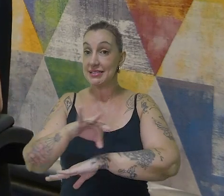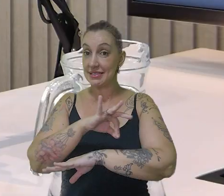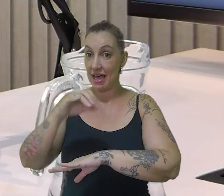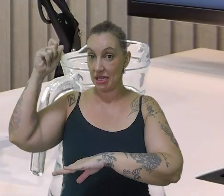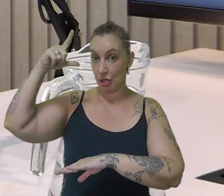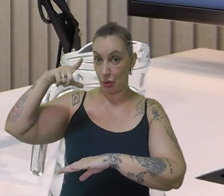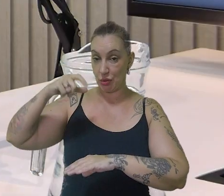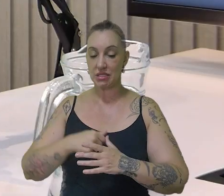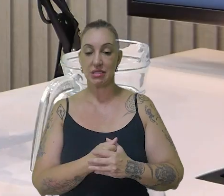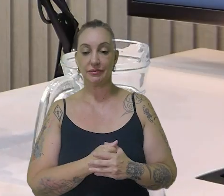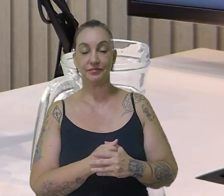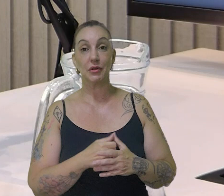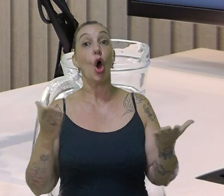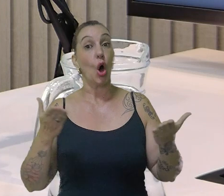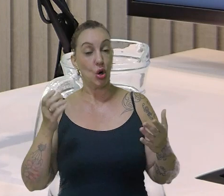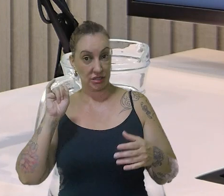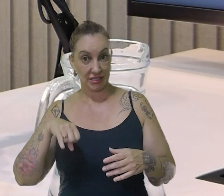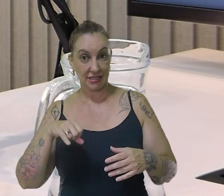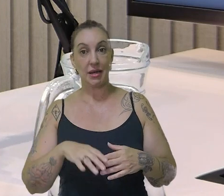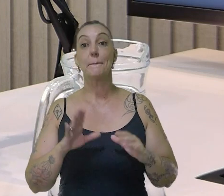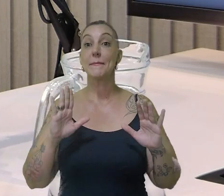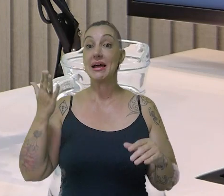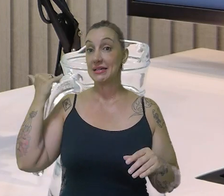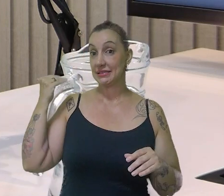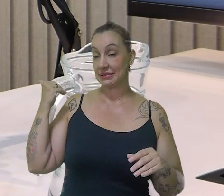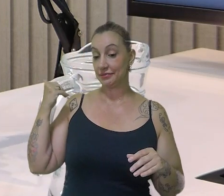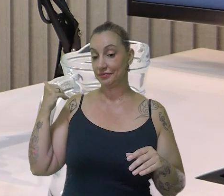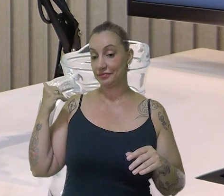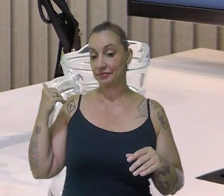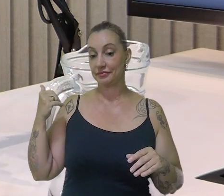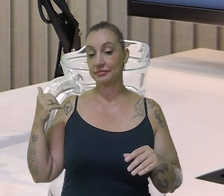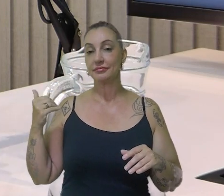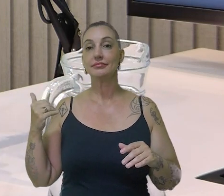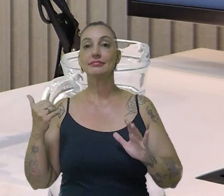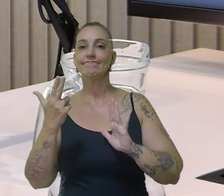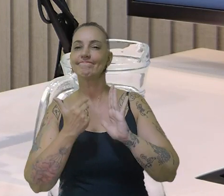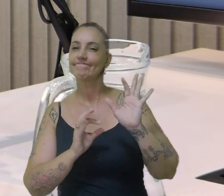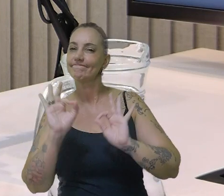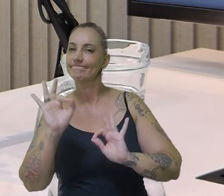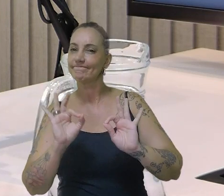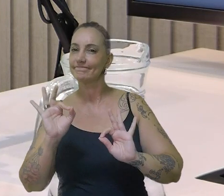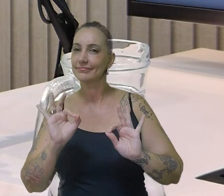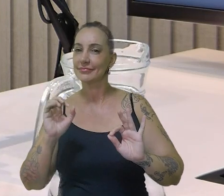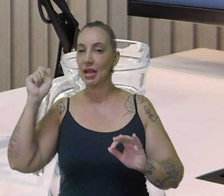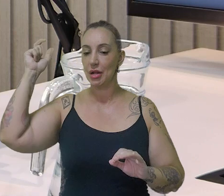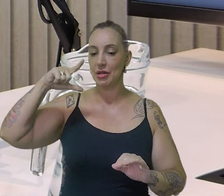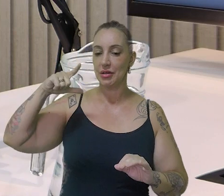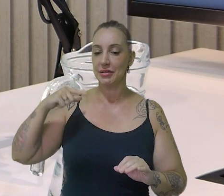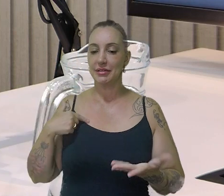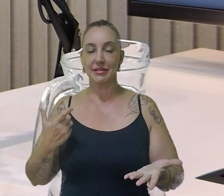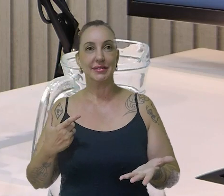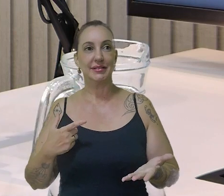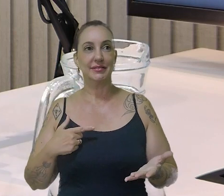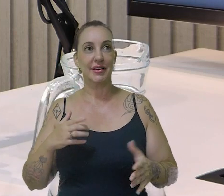por exemplo hoje sim assim mas eu tive um momento que na verdade o desenho de luz ele veio assim